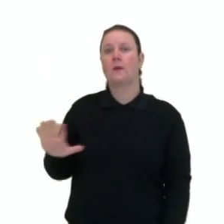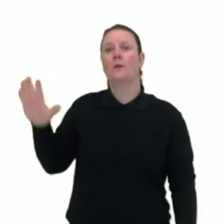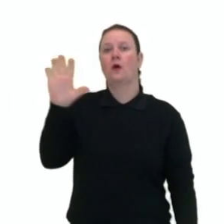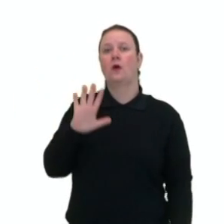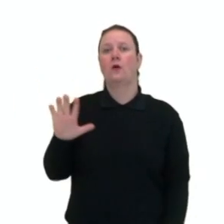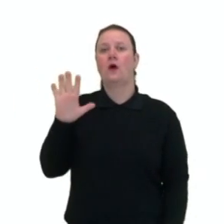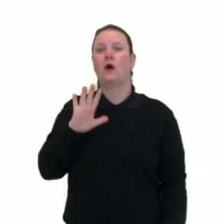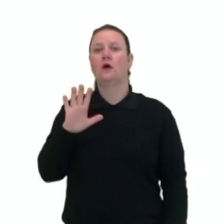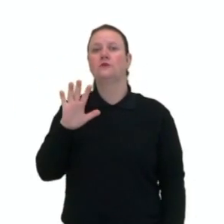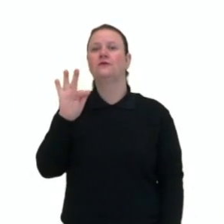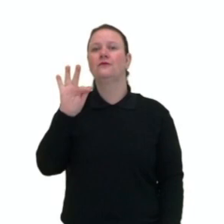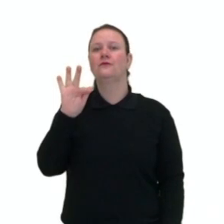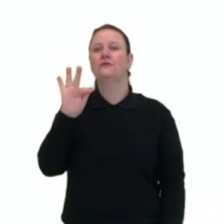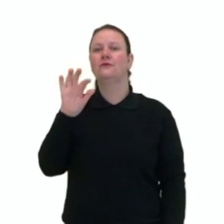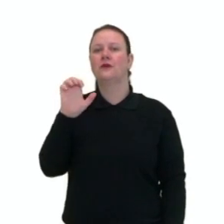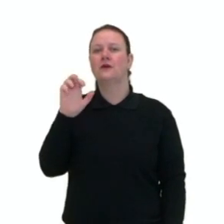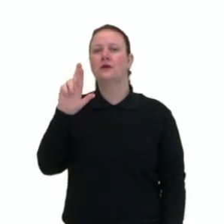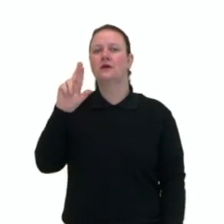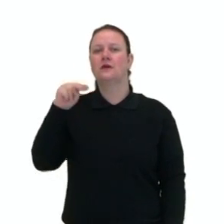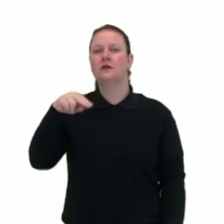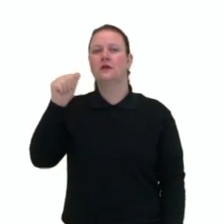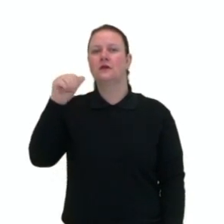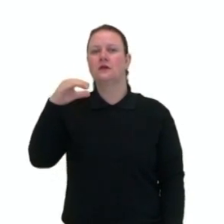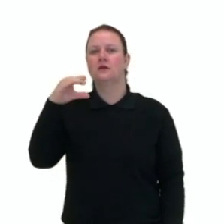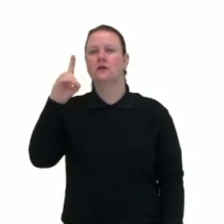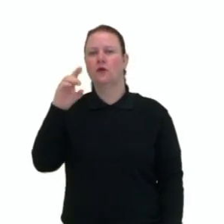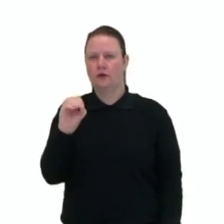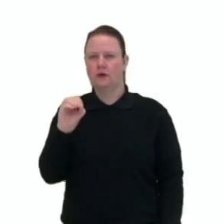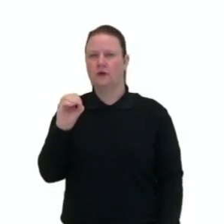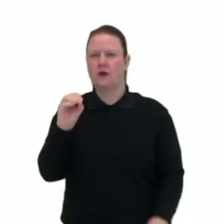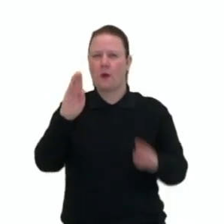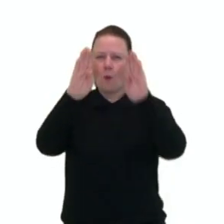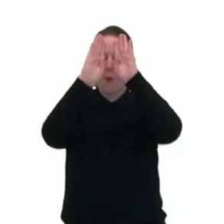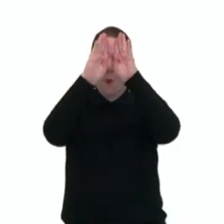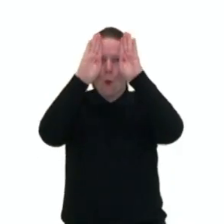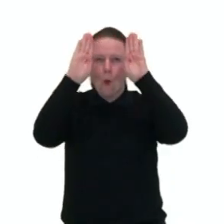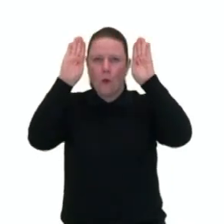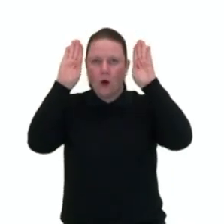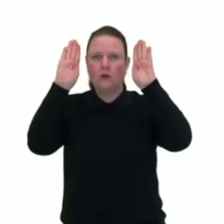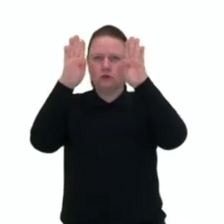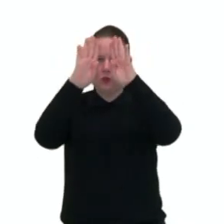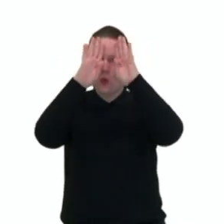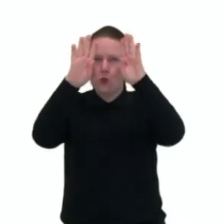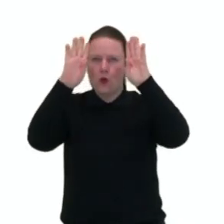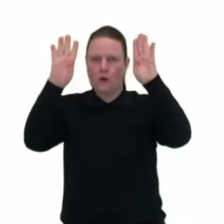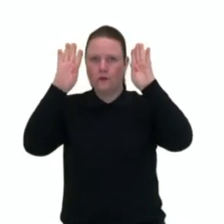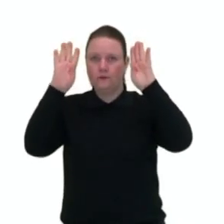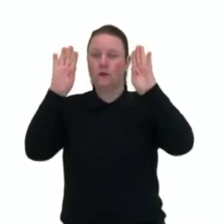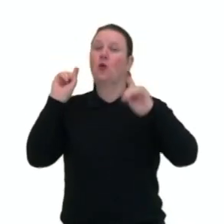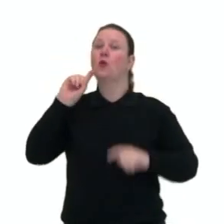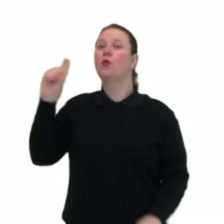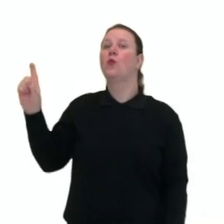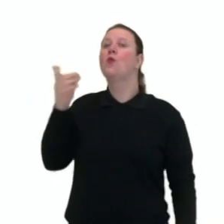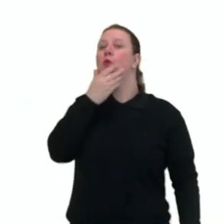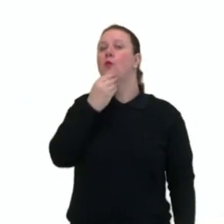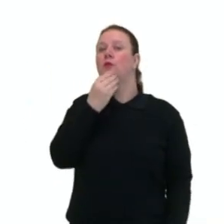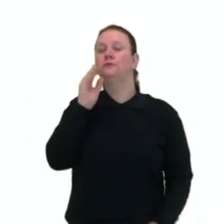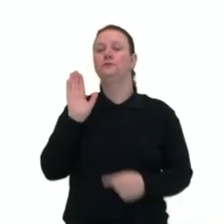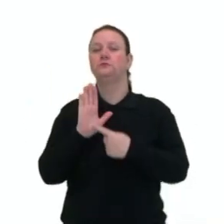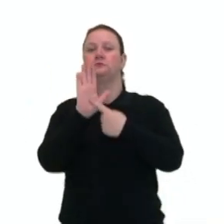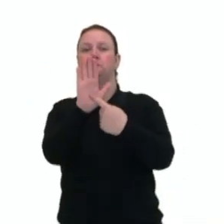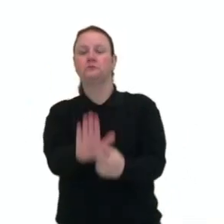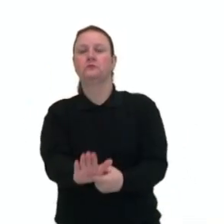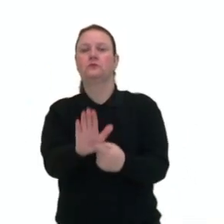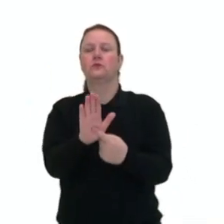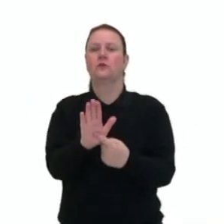Fernando Collor de Mello com a frase "O Caçador de Marajás". Fernando Collor de Mello se apresentou